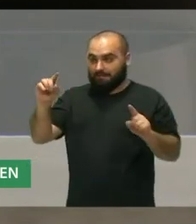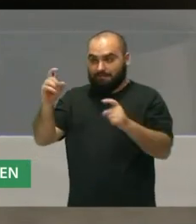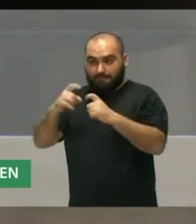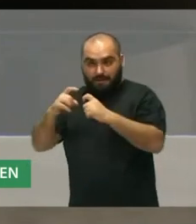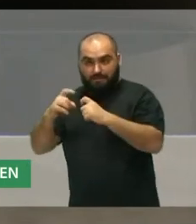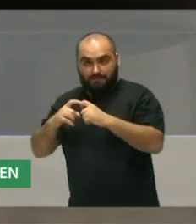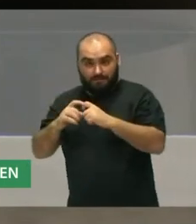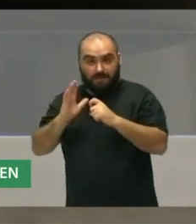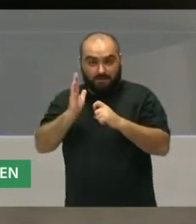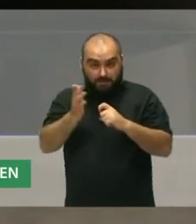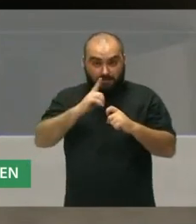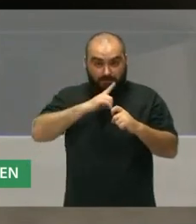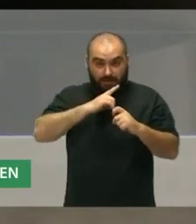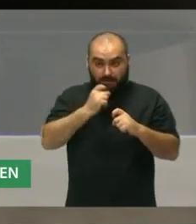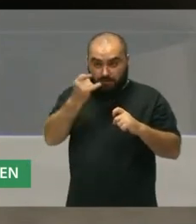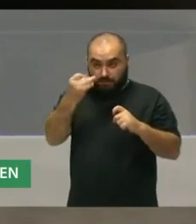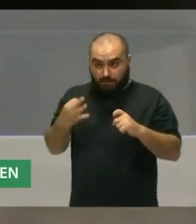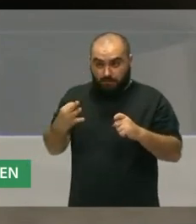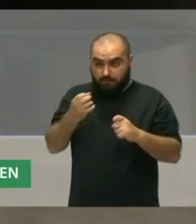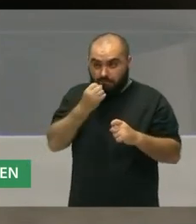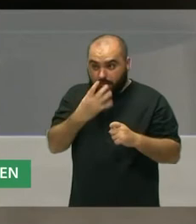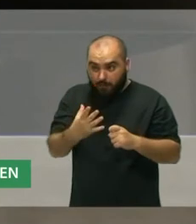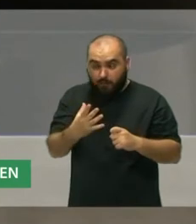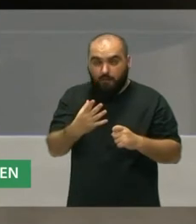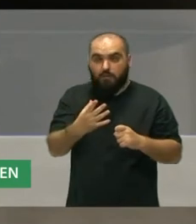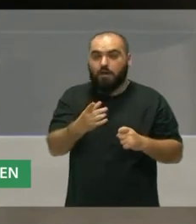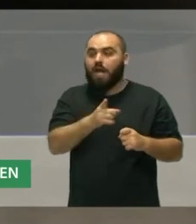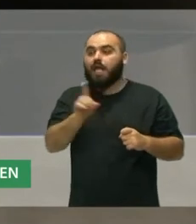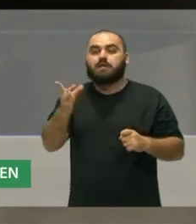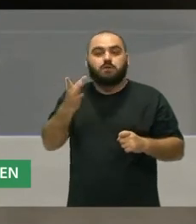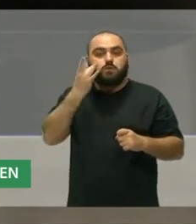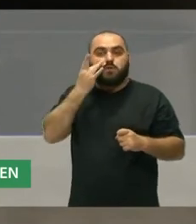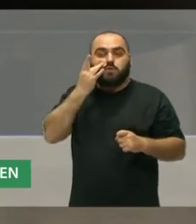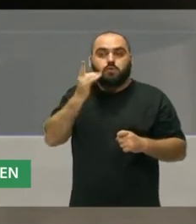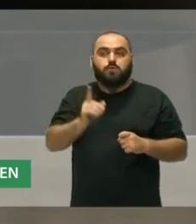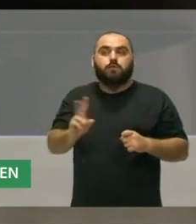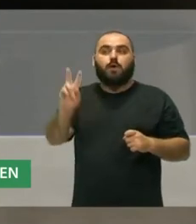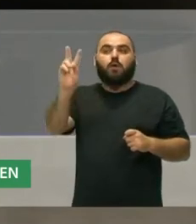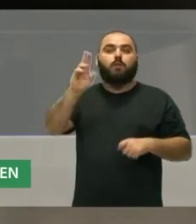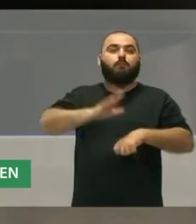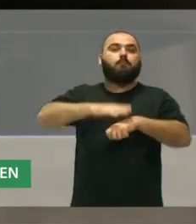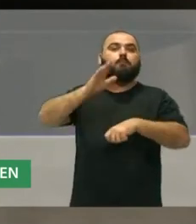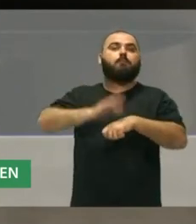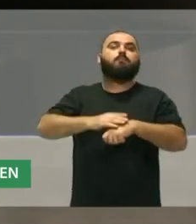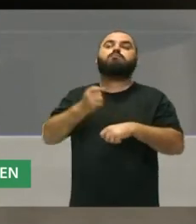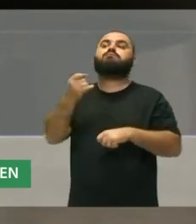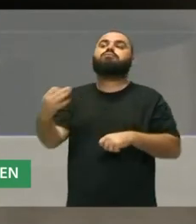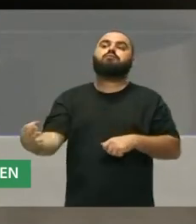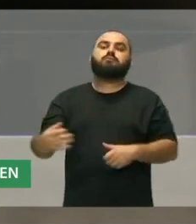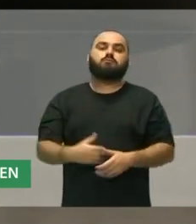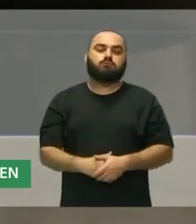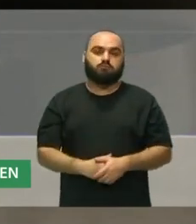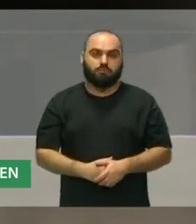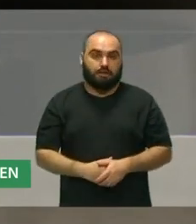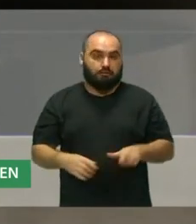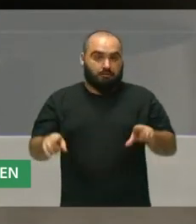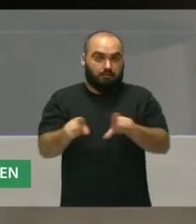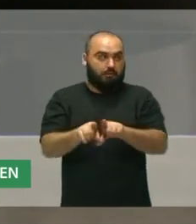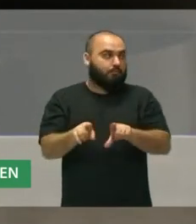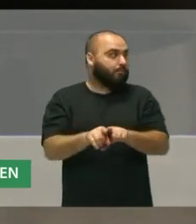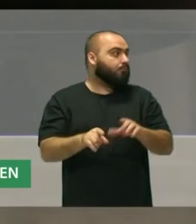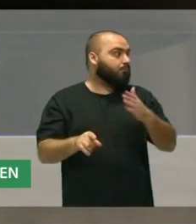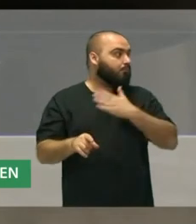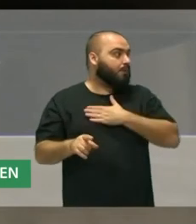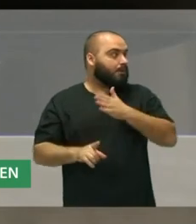um número que vai ser o ideal, para quanto vai esse custeio? E também vai aqui a minha pergunta,